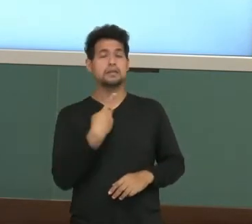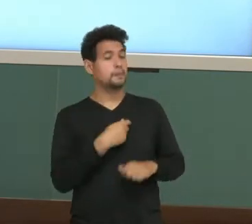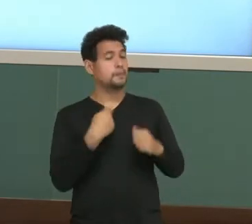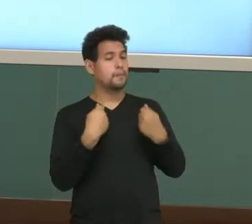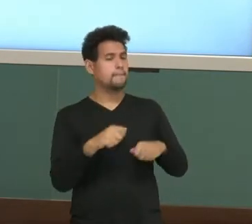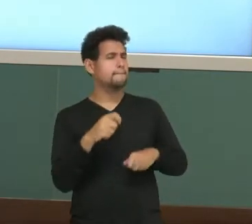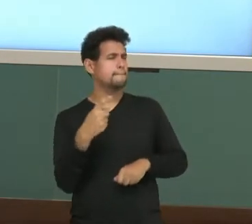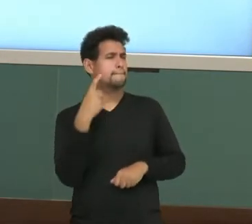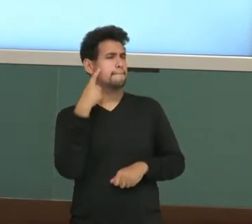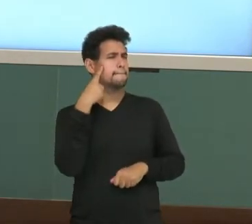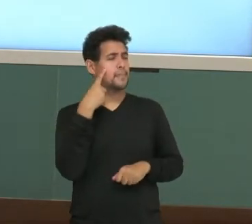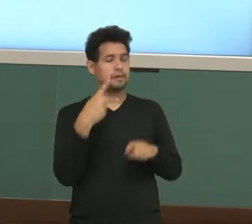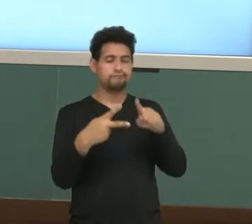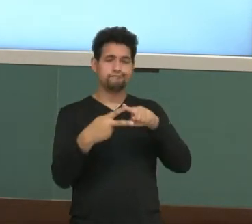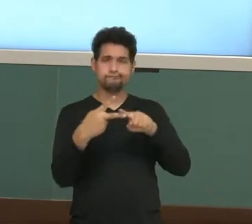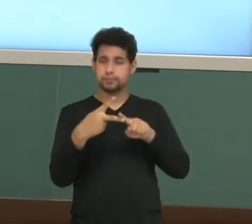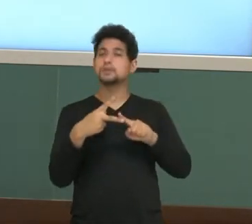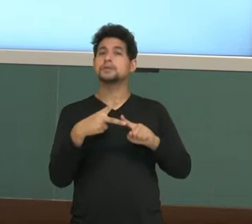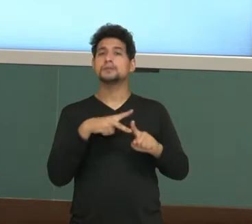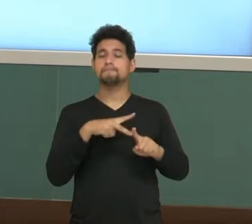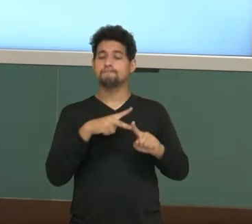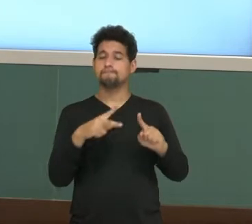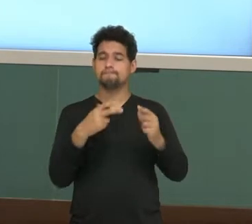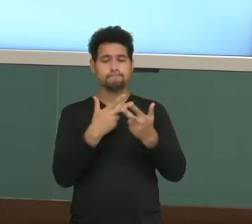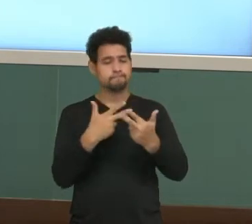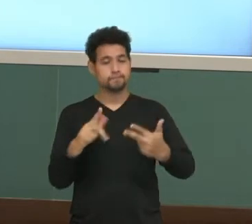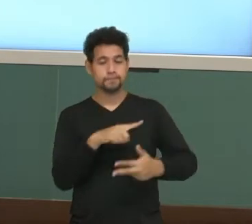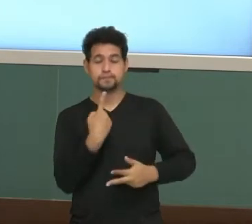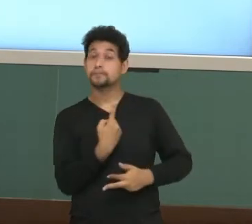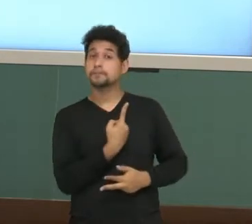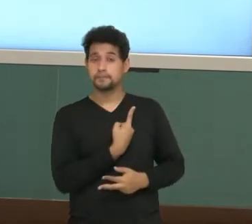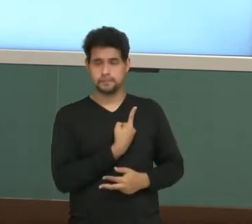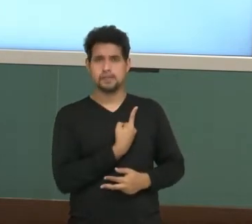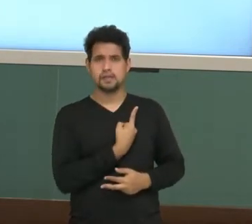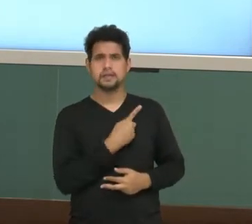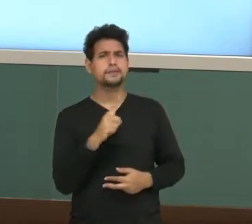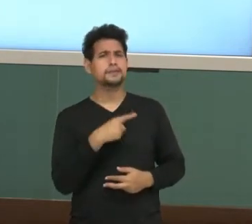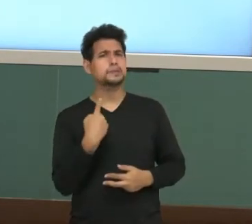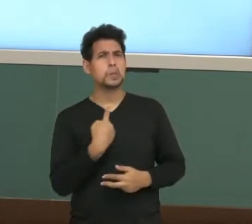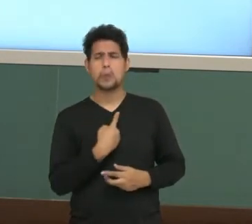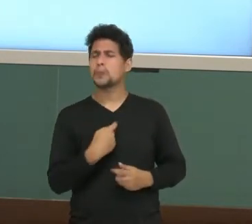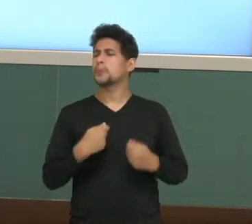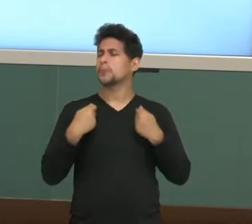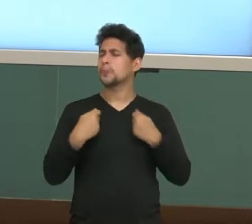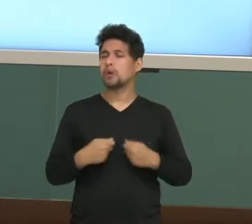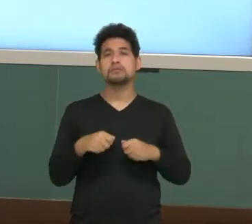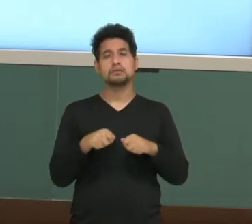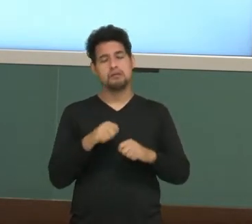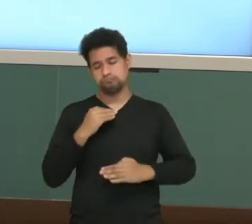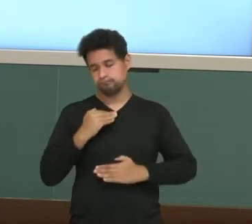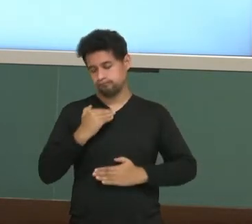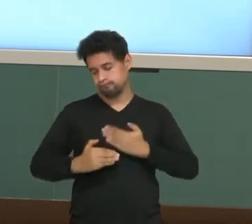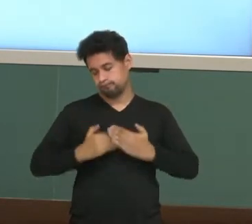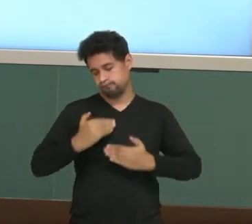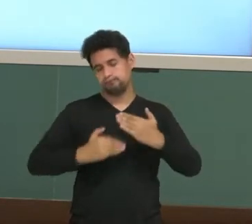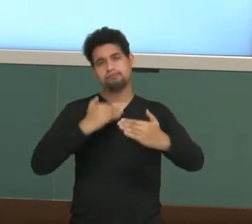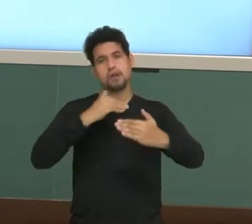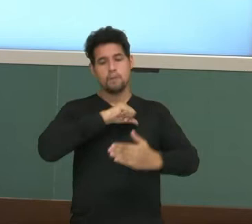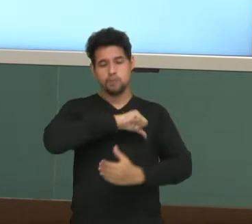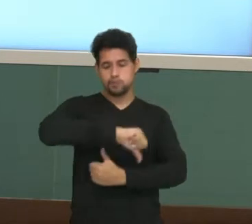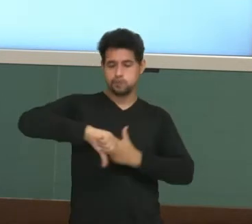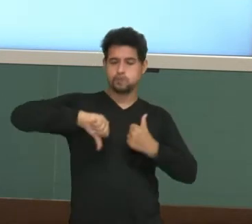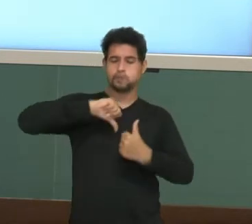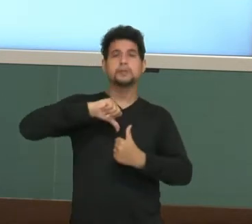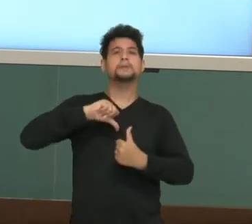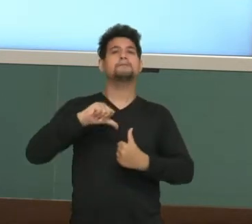pensar justamente nesses elementos que estão disponíveis para nós e que nós podemos, por meio de processos, transformá-los